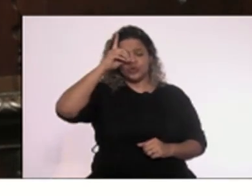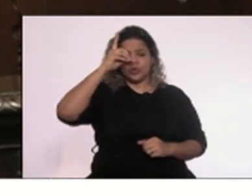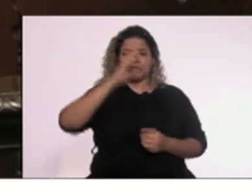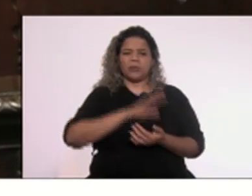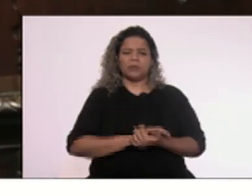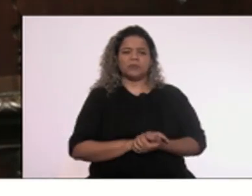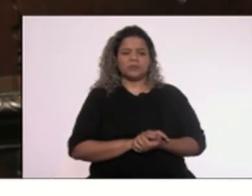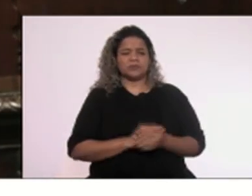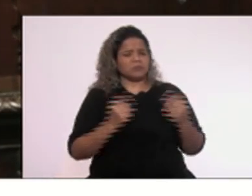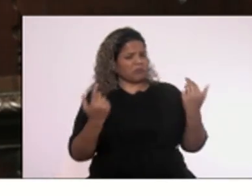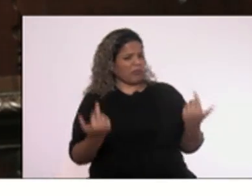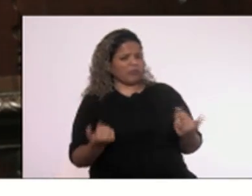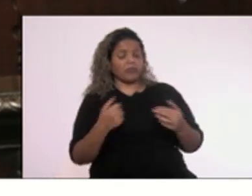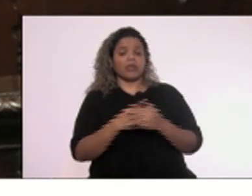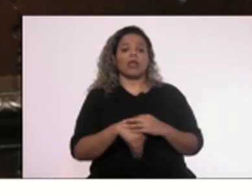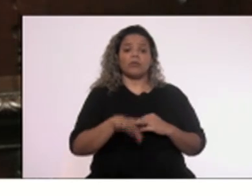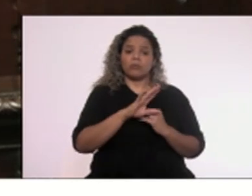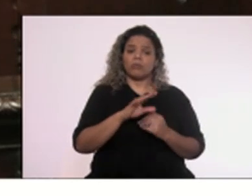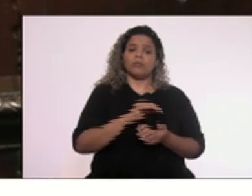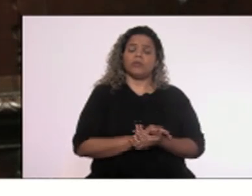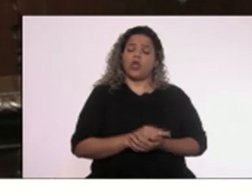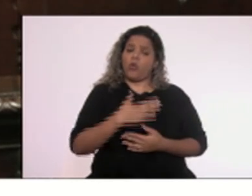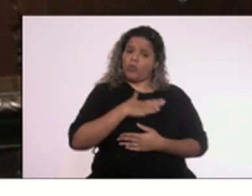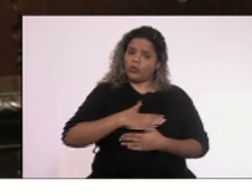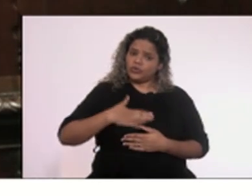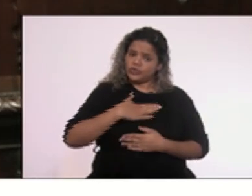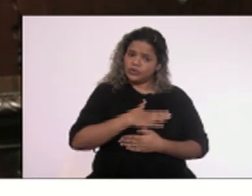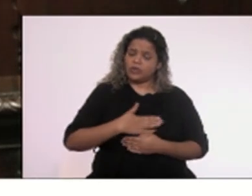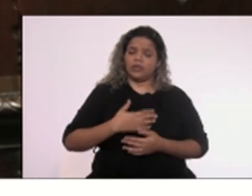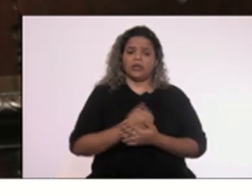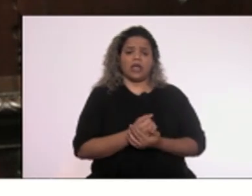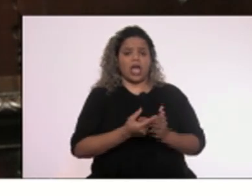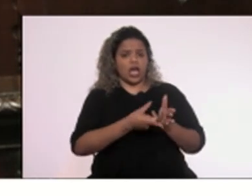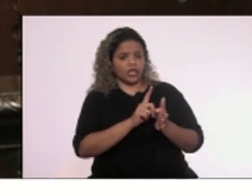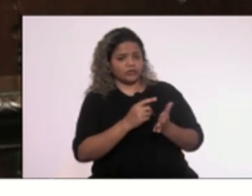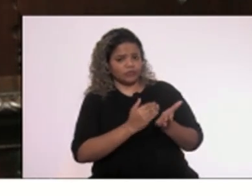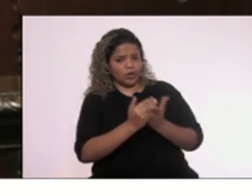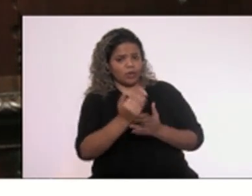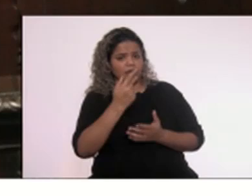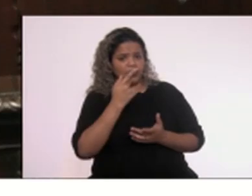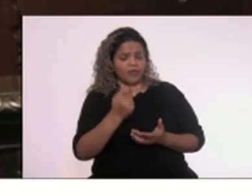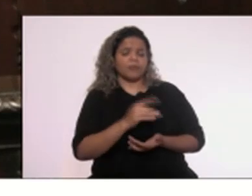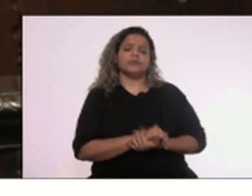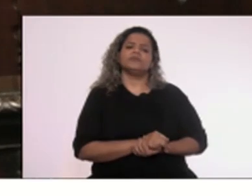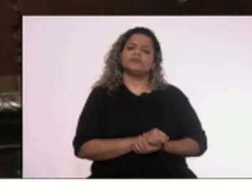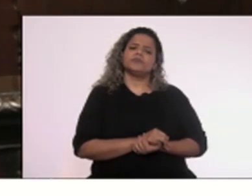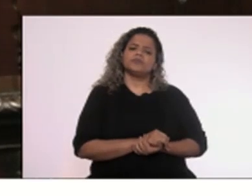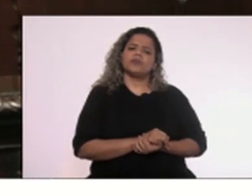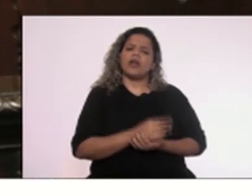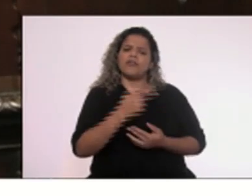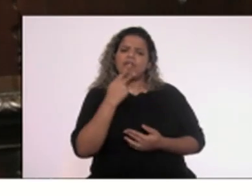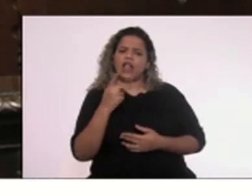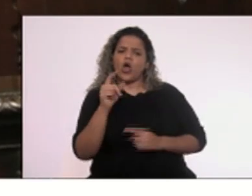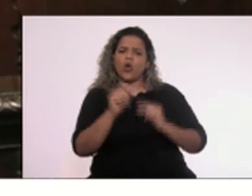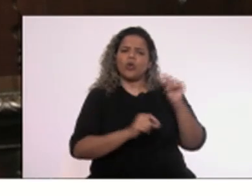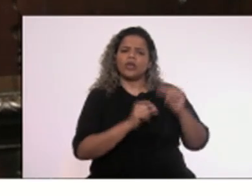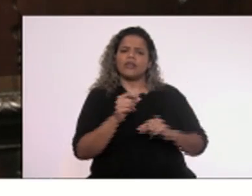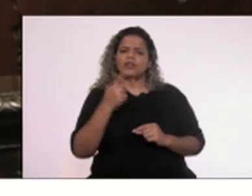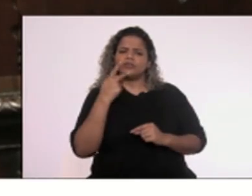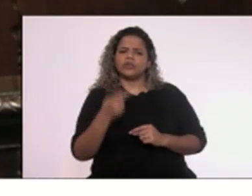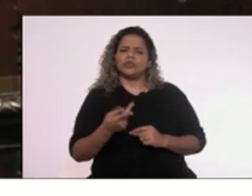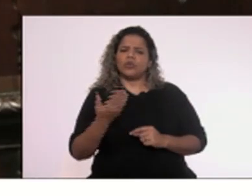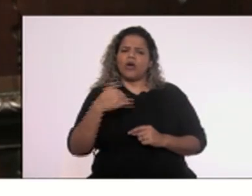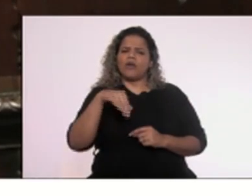termo. Aliás, senhor presidente, eu gostaria de, antes de iniciar minha fala, refutar aqui o que foi dito